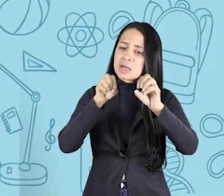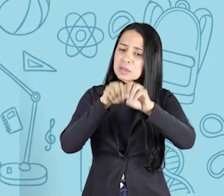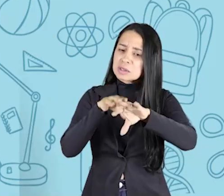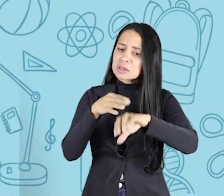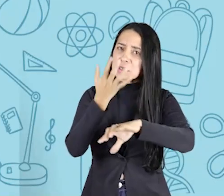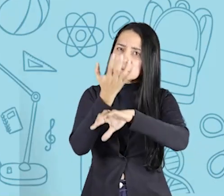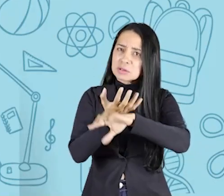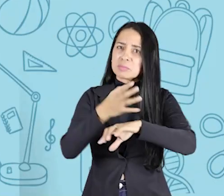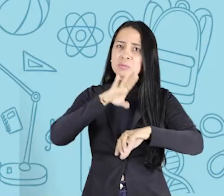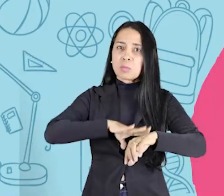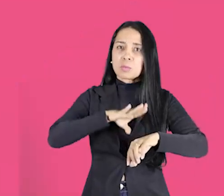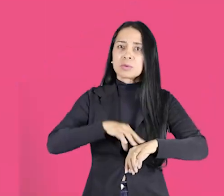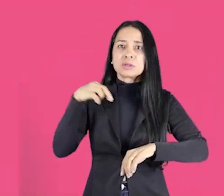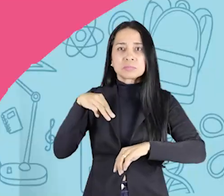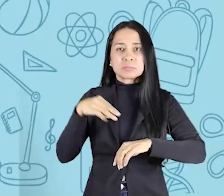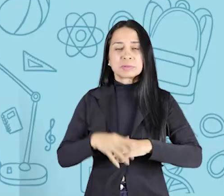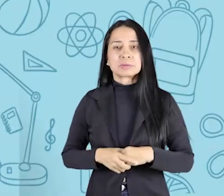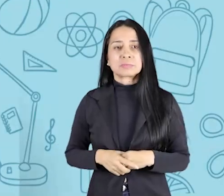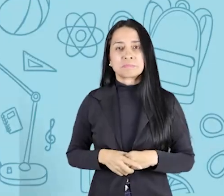e matemática?